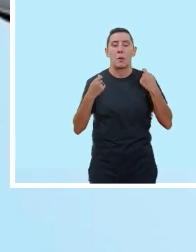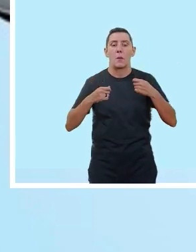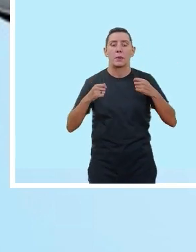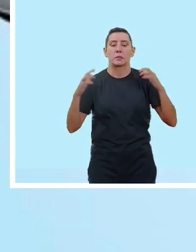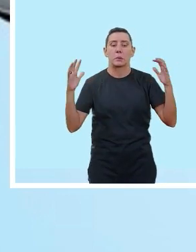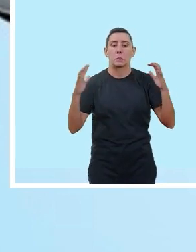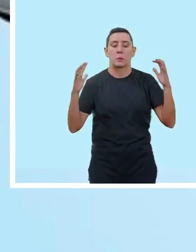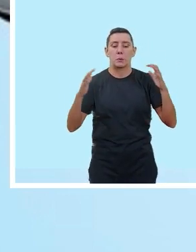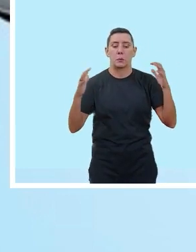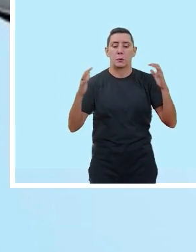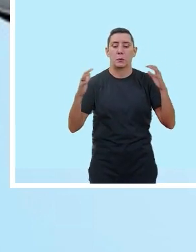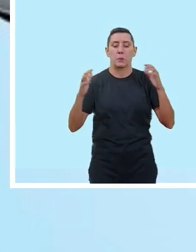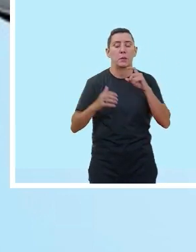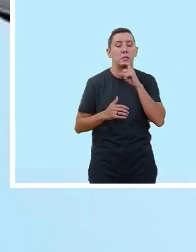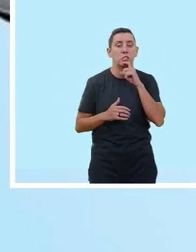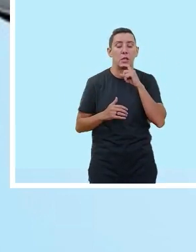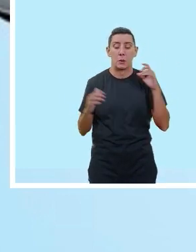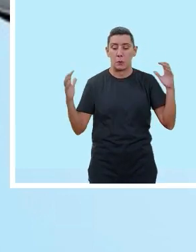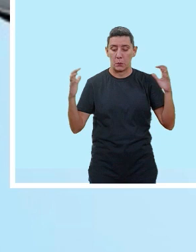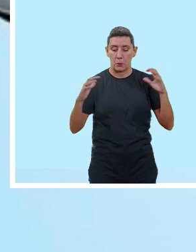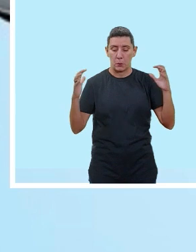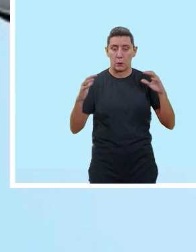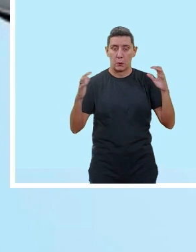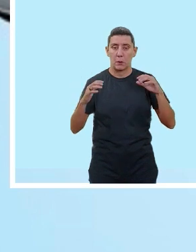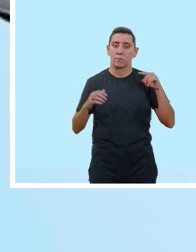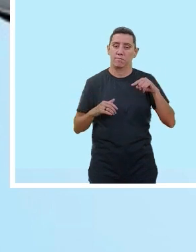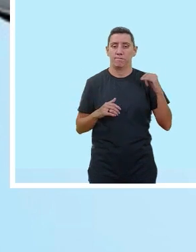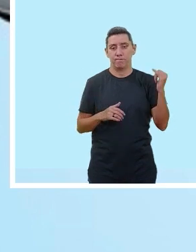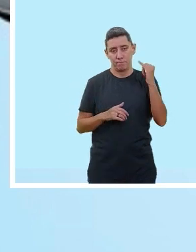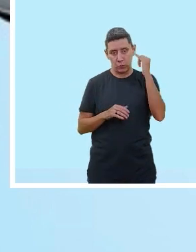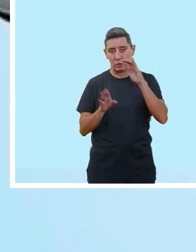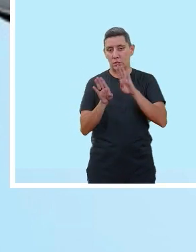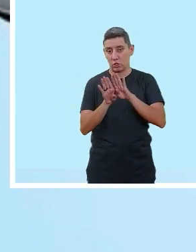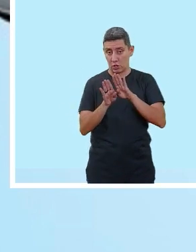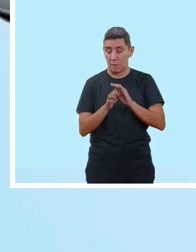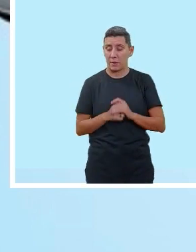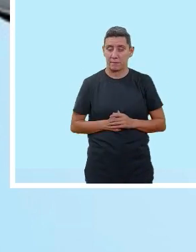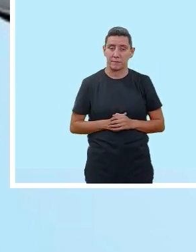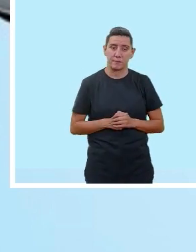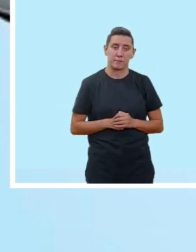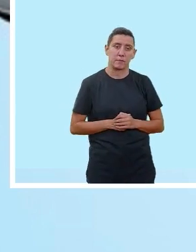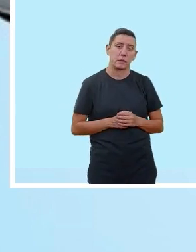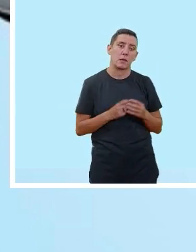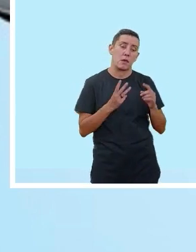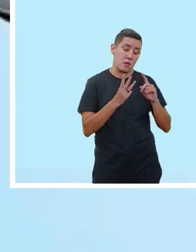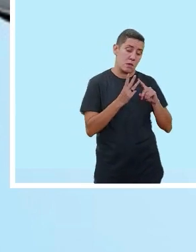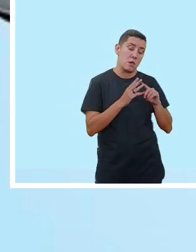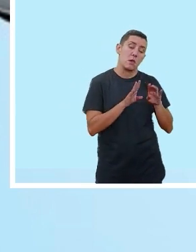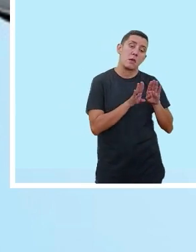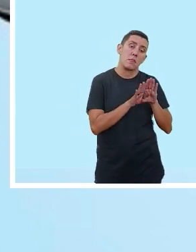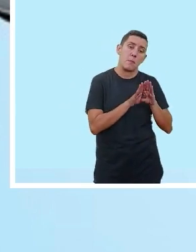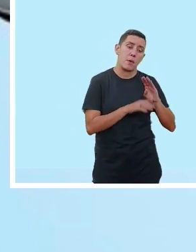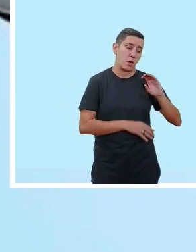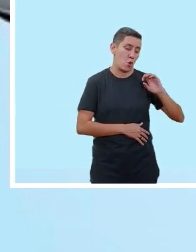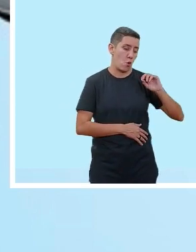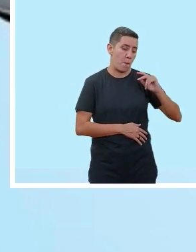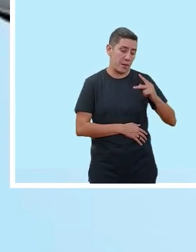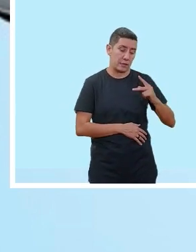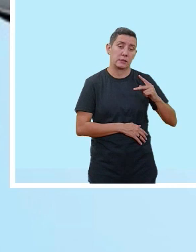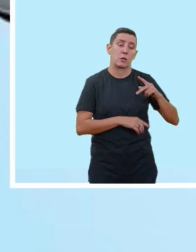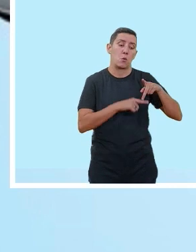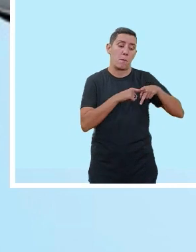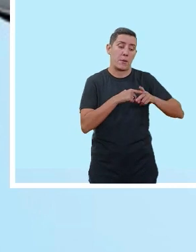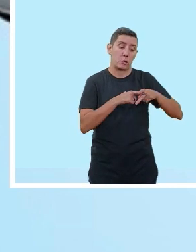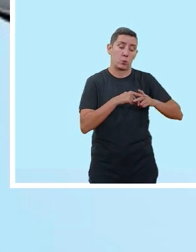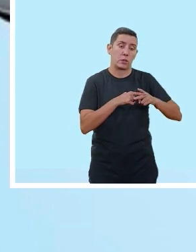dentro do ambiente. Então o sistema de refrigeração é muito importante. E a questão de operação e manutenção inteligente. Então a Huawei tem uma